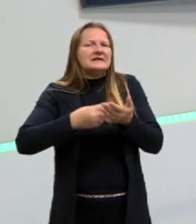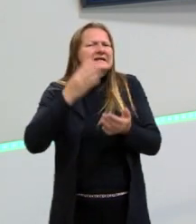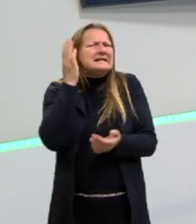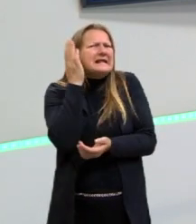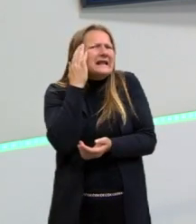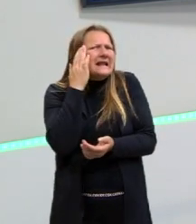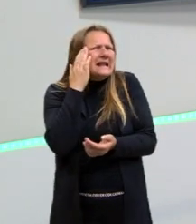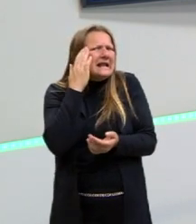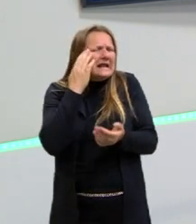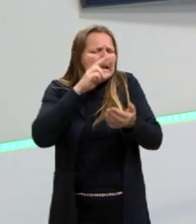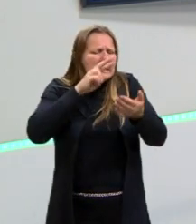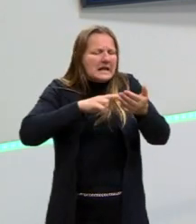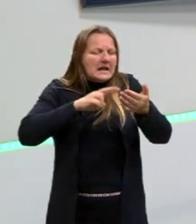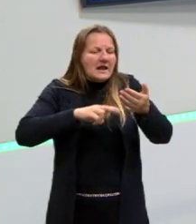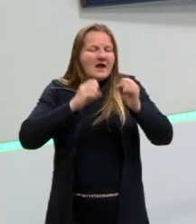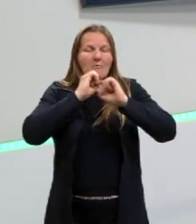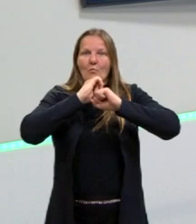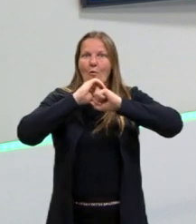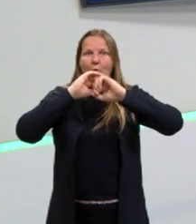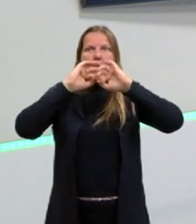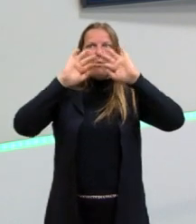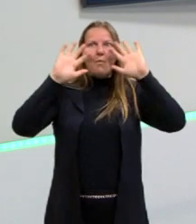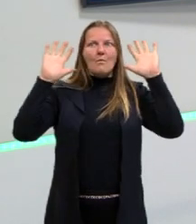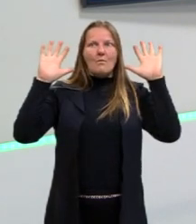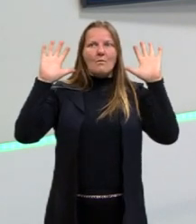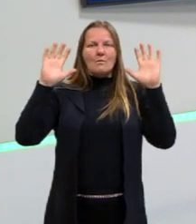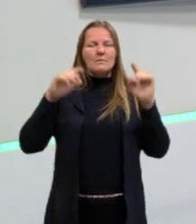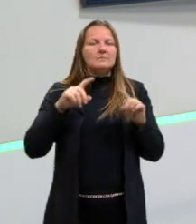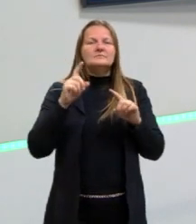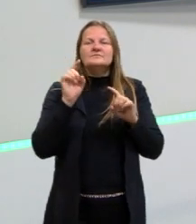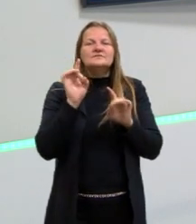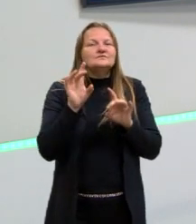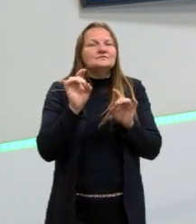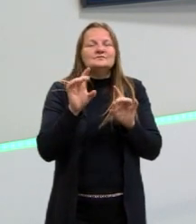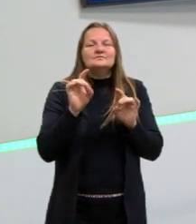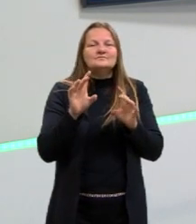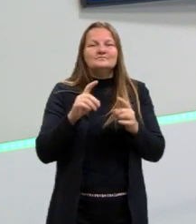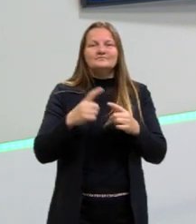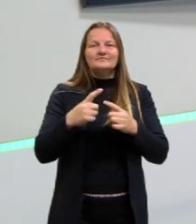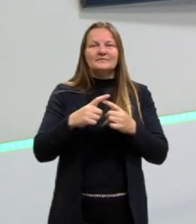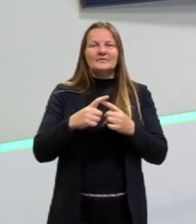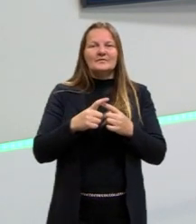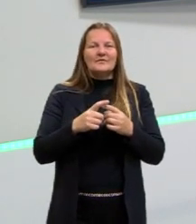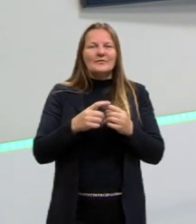que é isso? Eu preciso não apenas